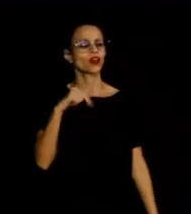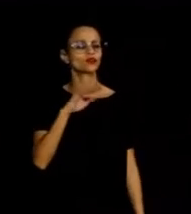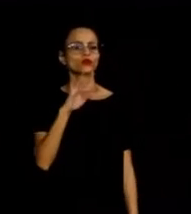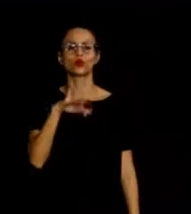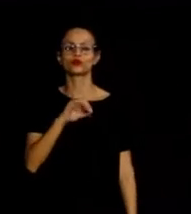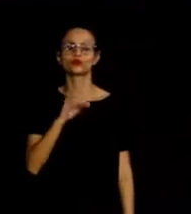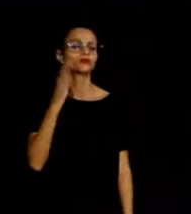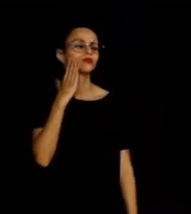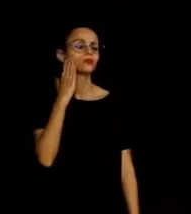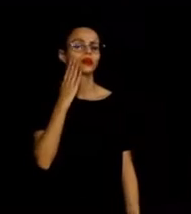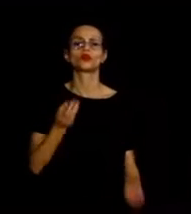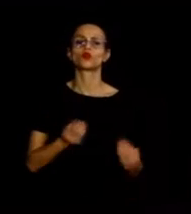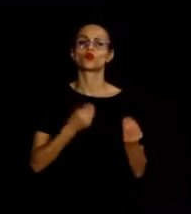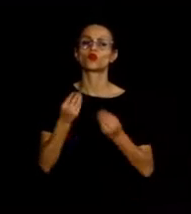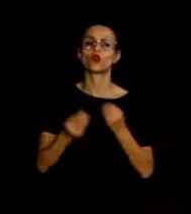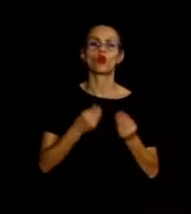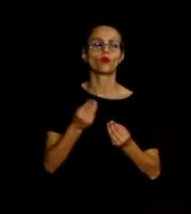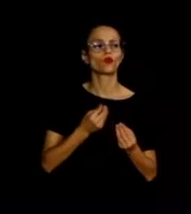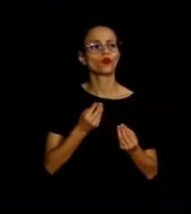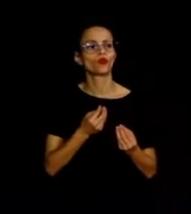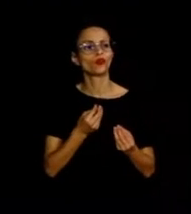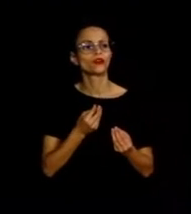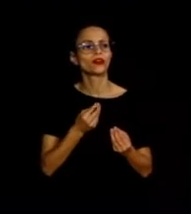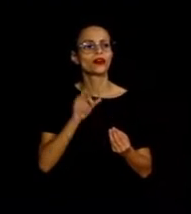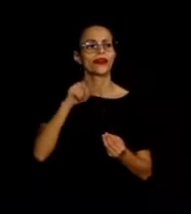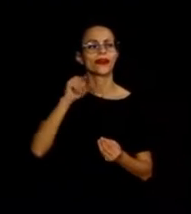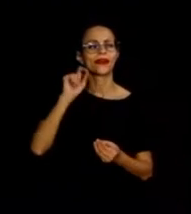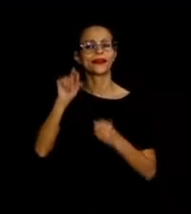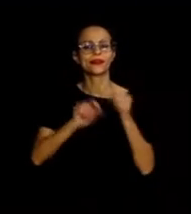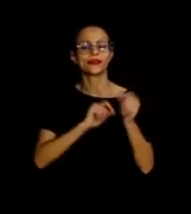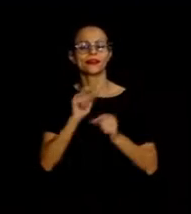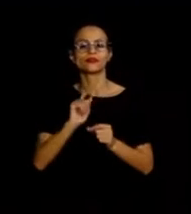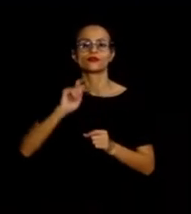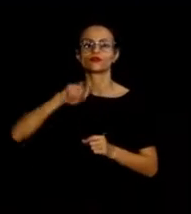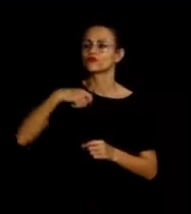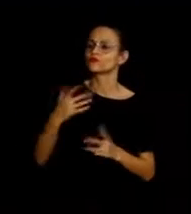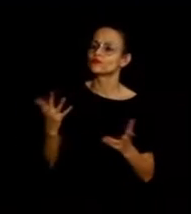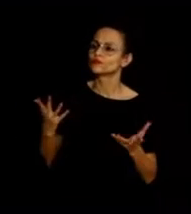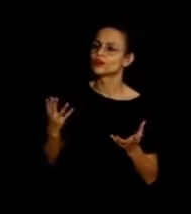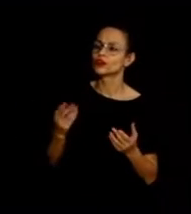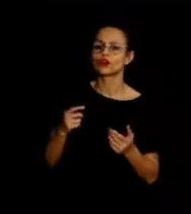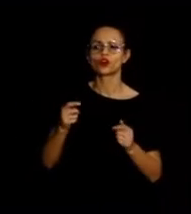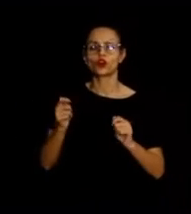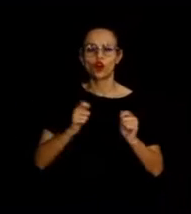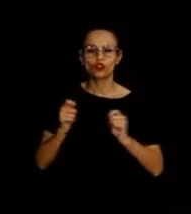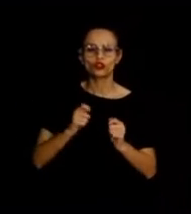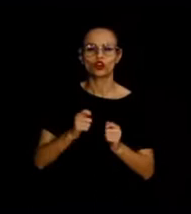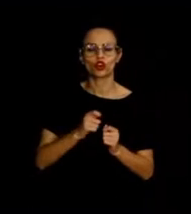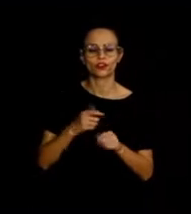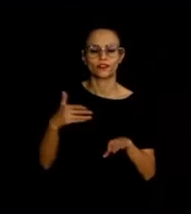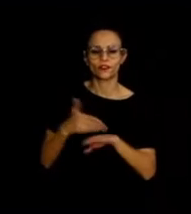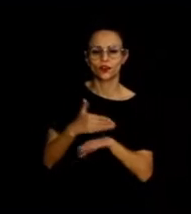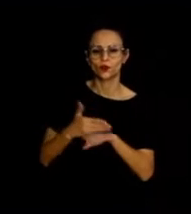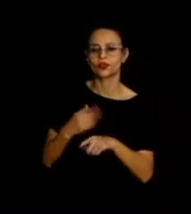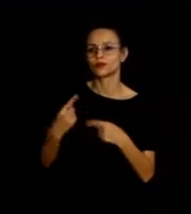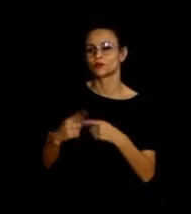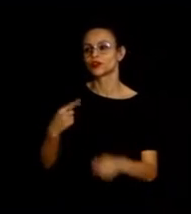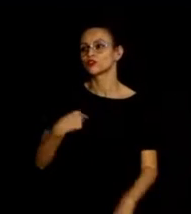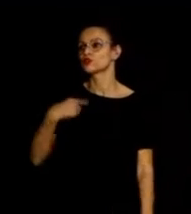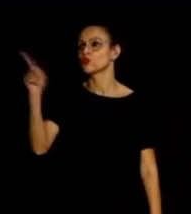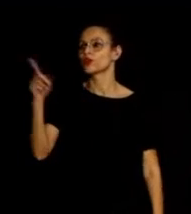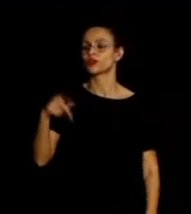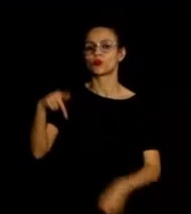é a gente queria saber como fica a questão de fim controle de frequência porque a gente tá indo para